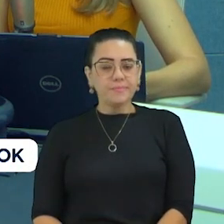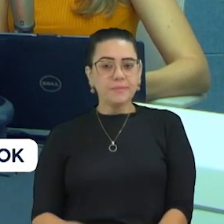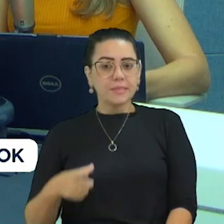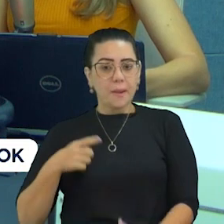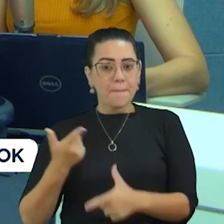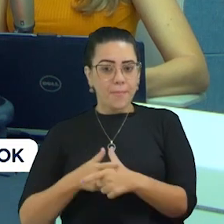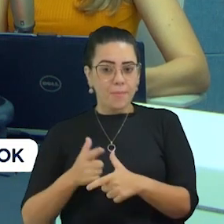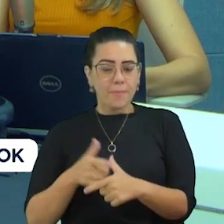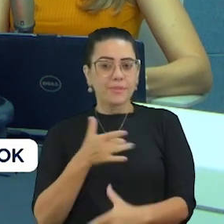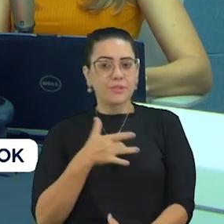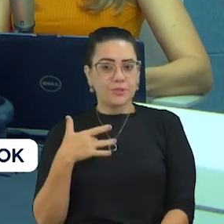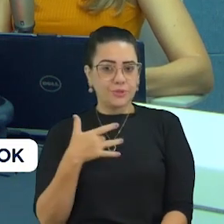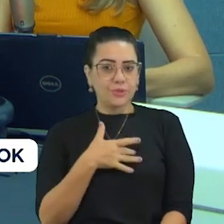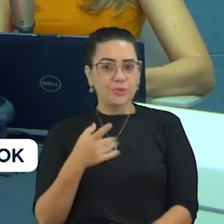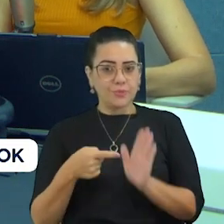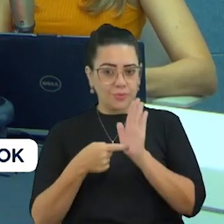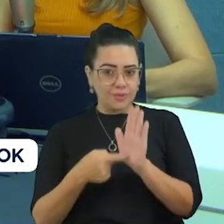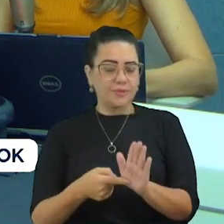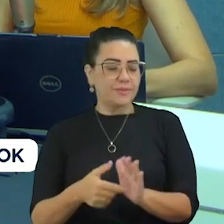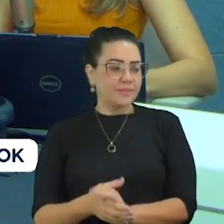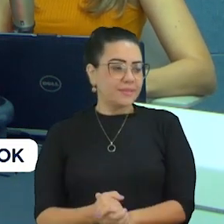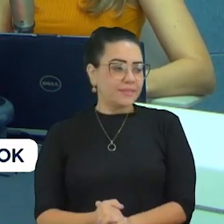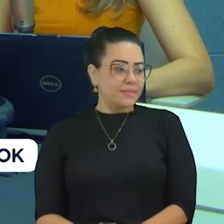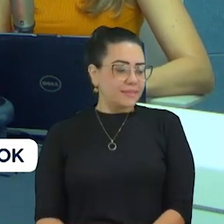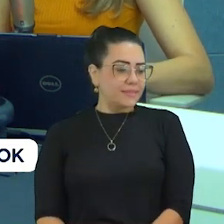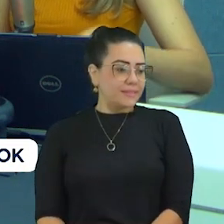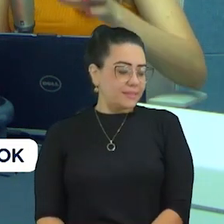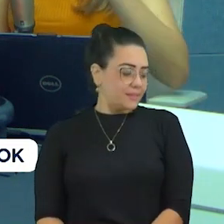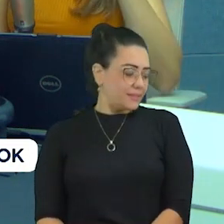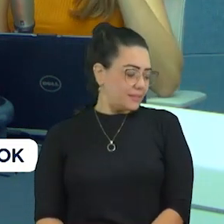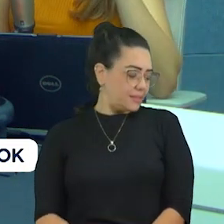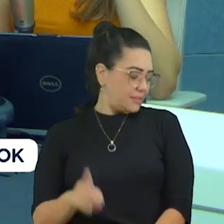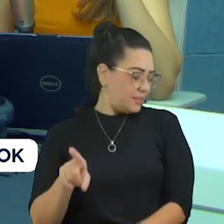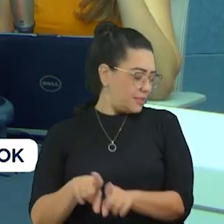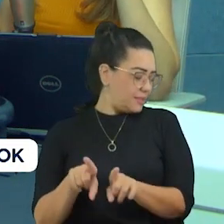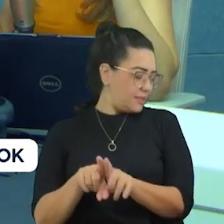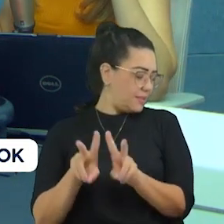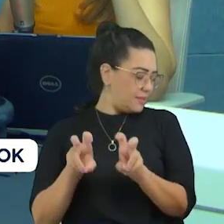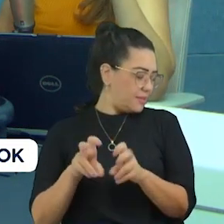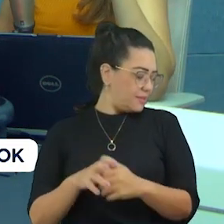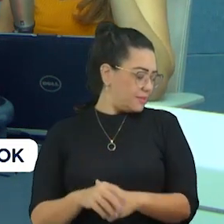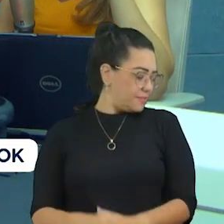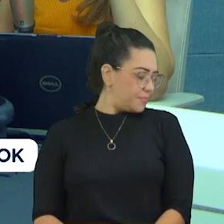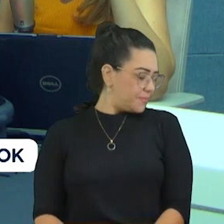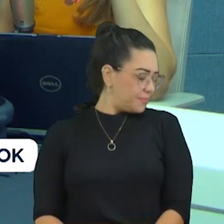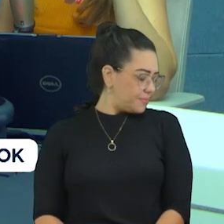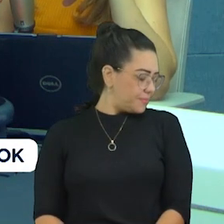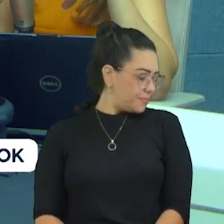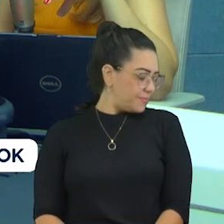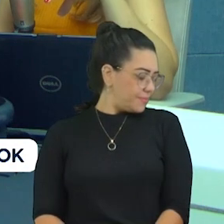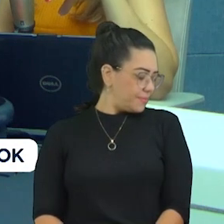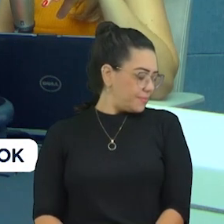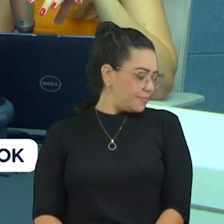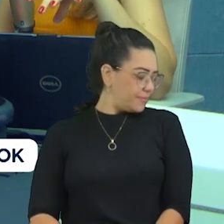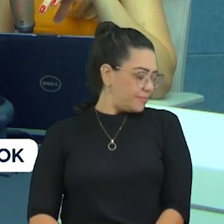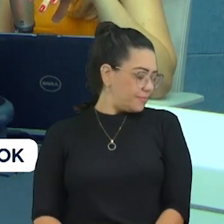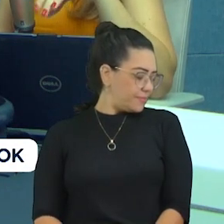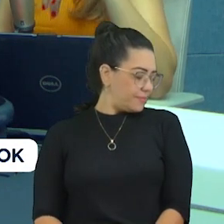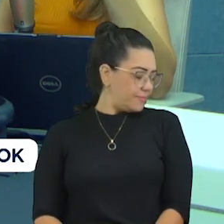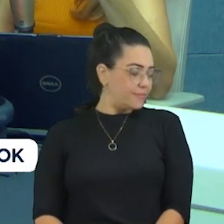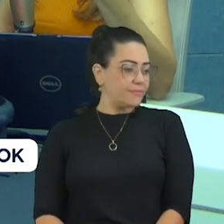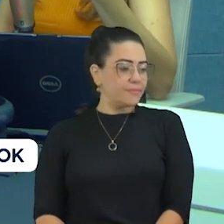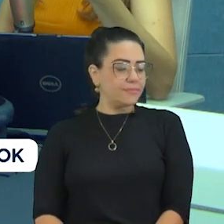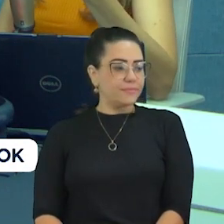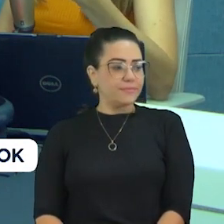nossa saúde. Vamos começar, professor, falando sobre esse tema. Quais são os principais erros que a gente comete na hora de tomar